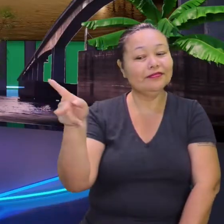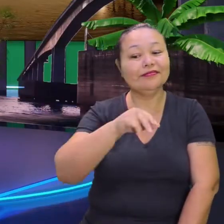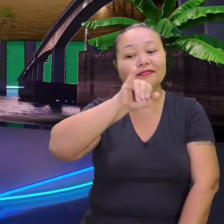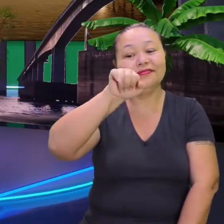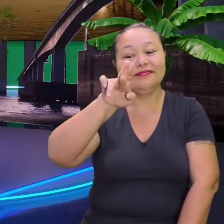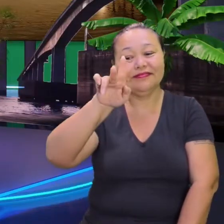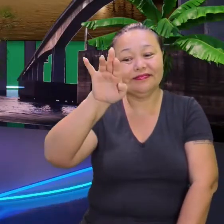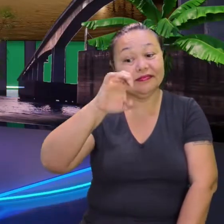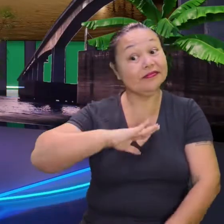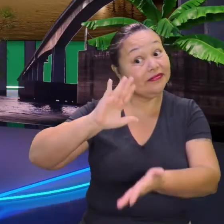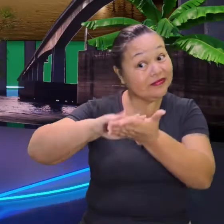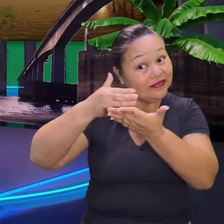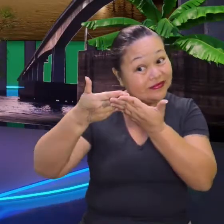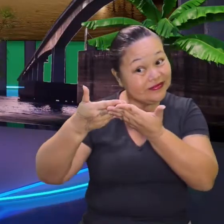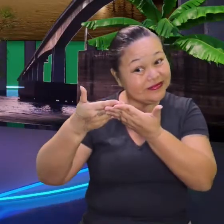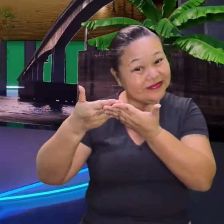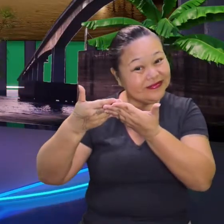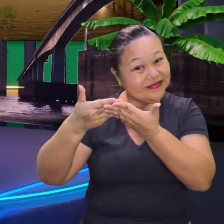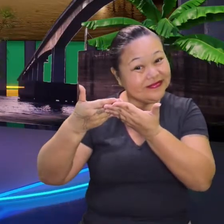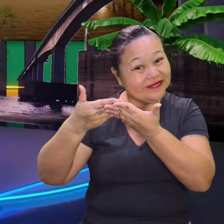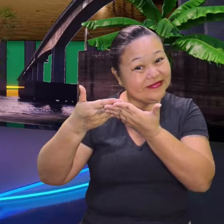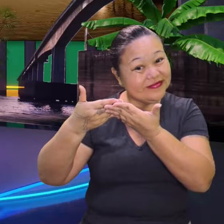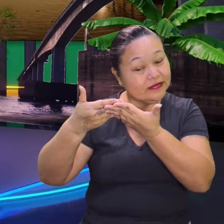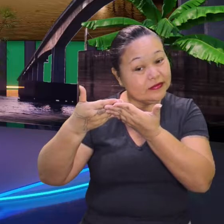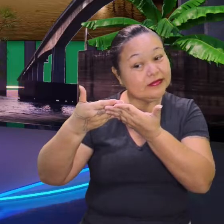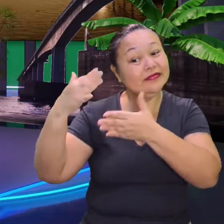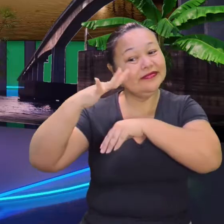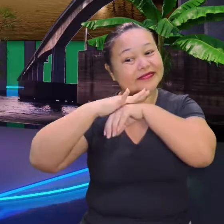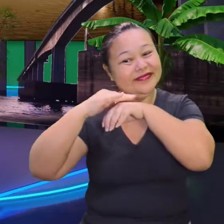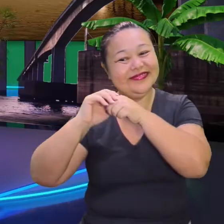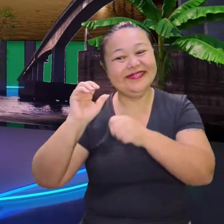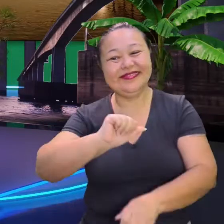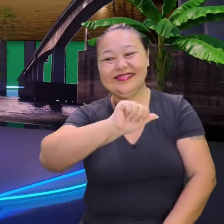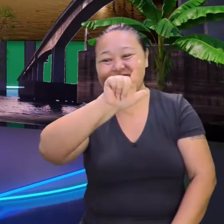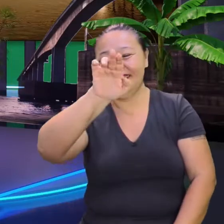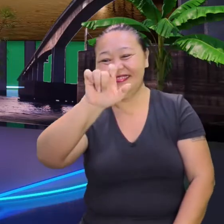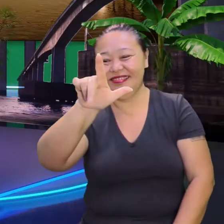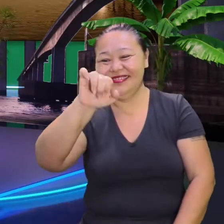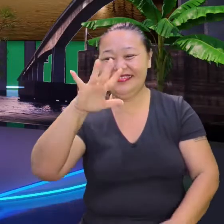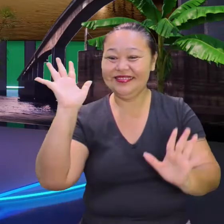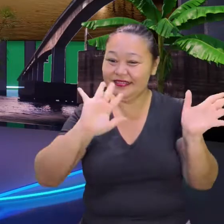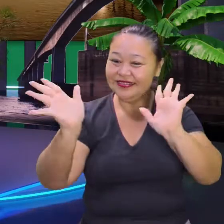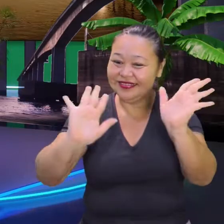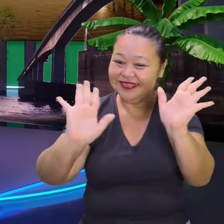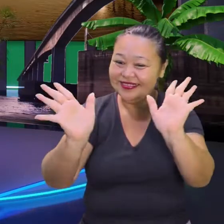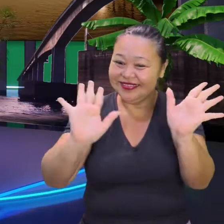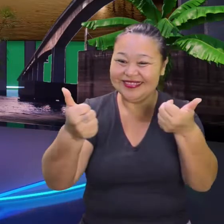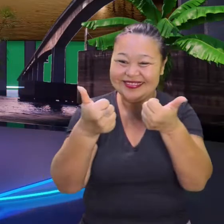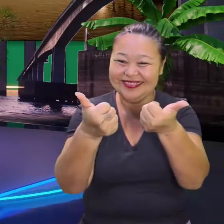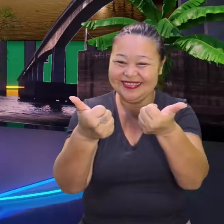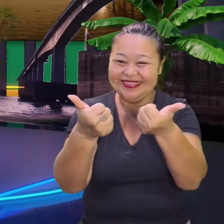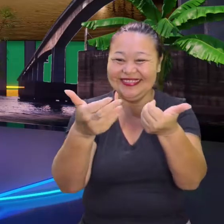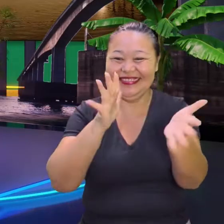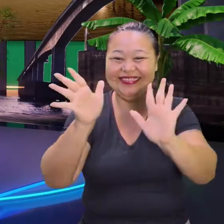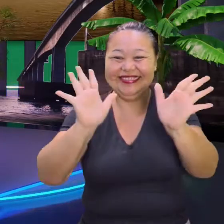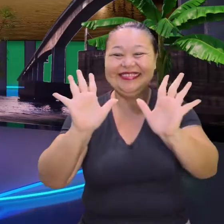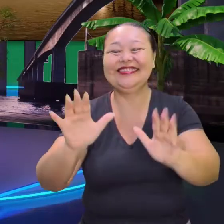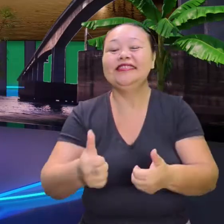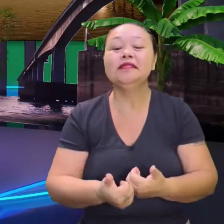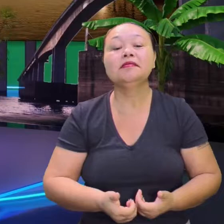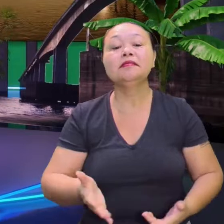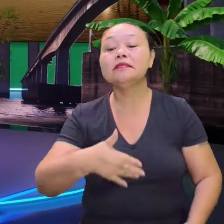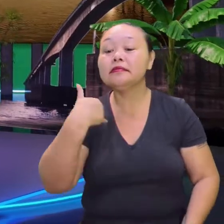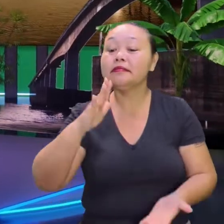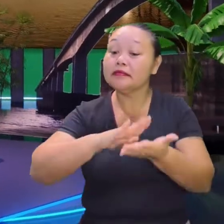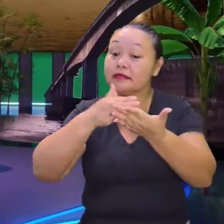Jorge, e a nossa intérprete, professor... A nossa querida Aldelinda. É isso aí, galera. Olha